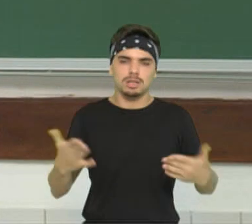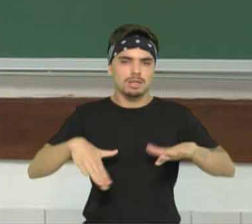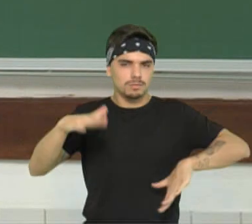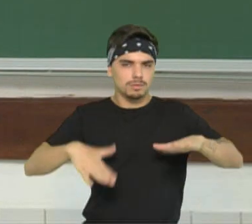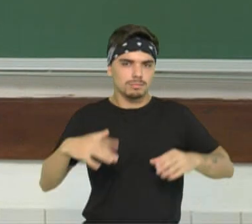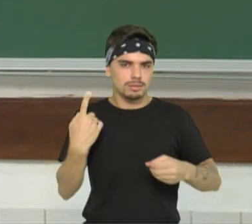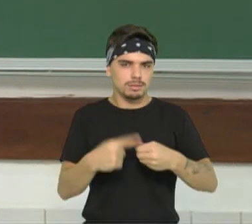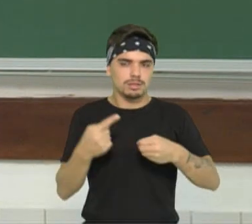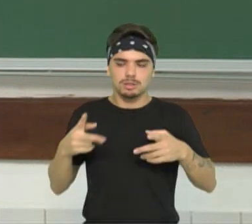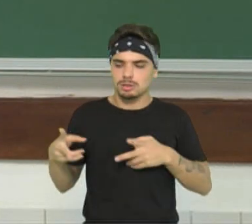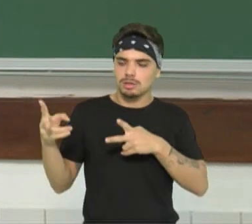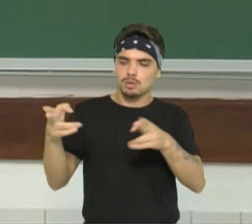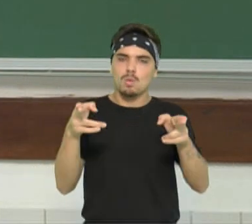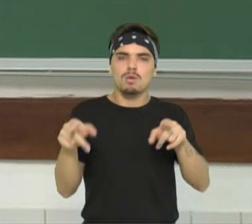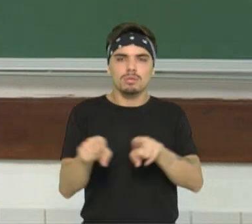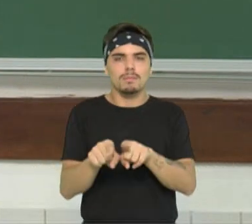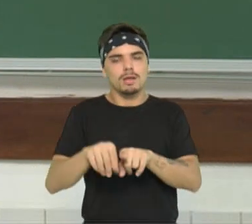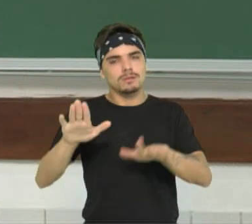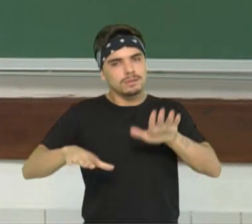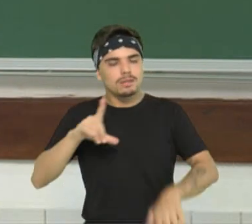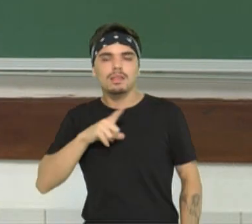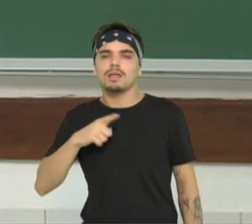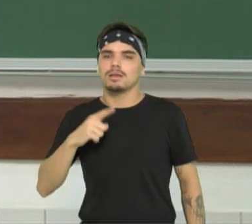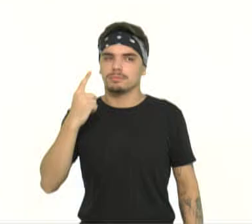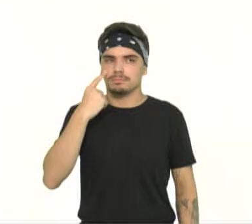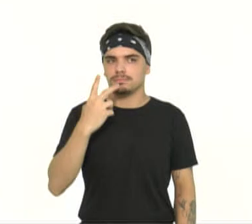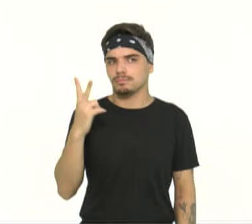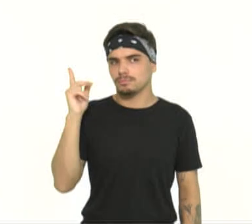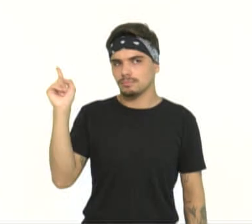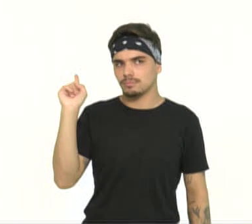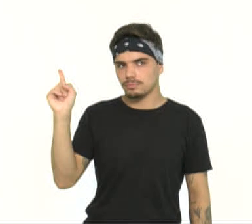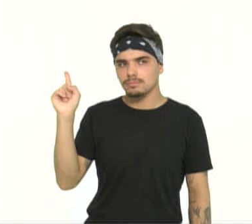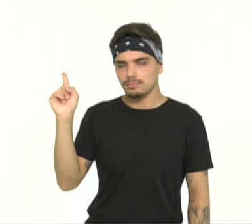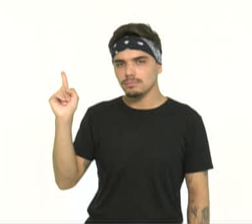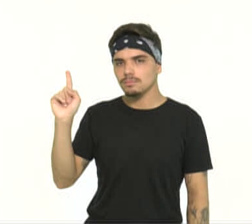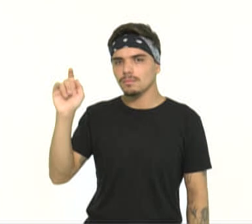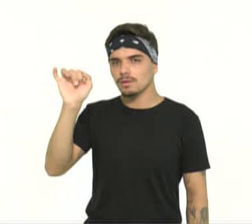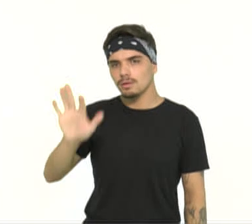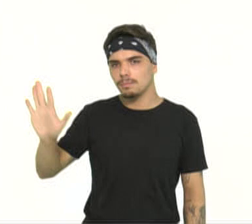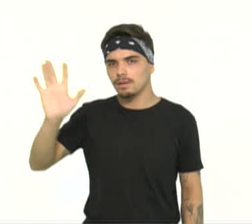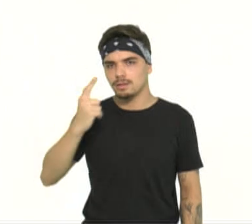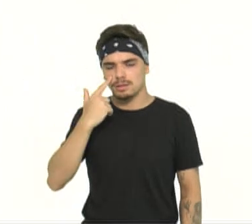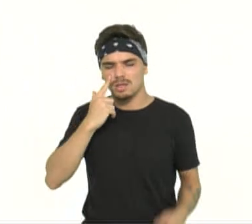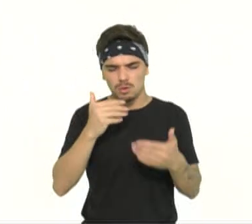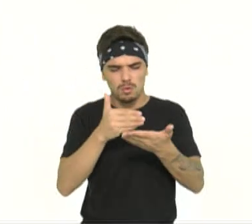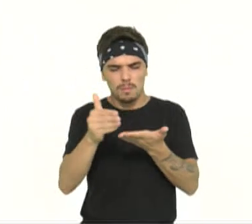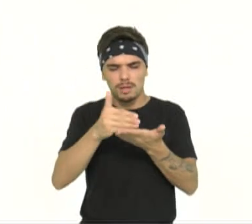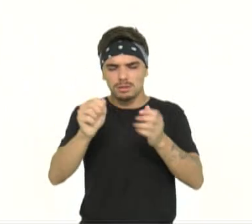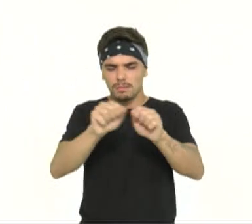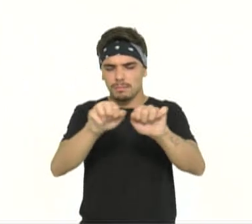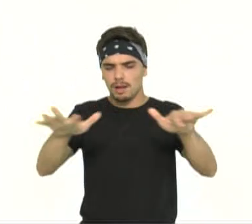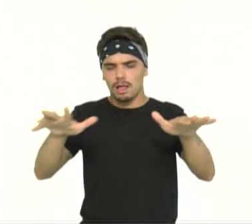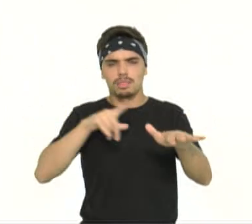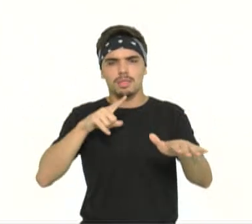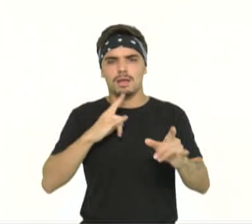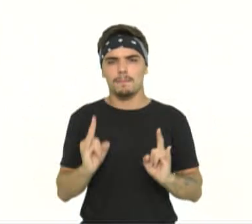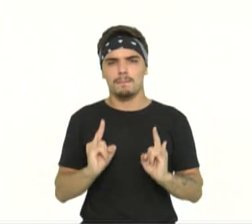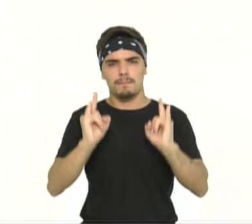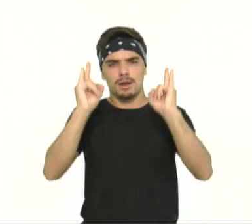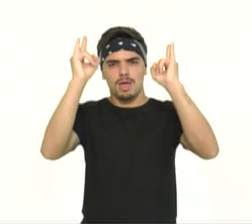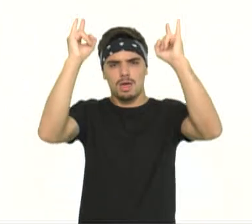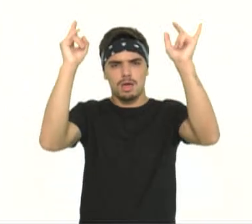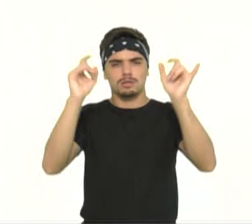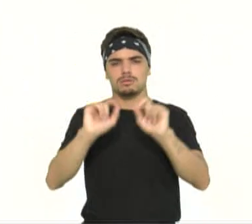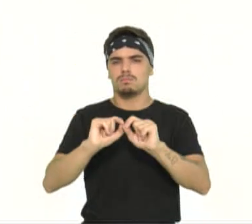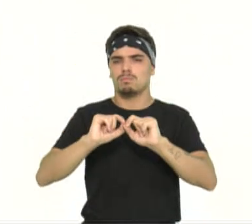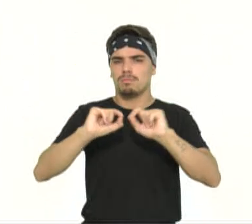cidade, por mais que existam lá, no segundo plano da imagem, nós temos diferentes prédios grandes,